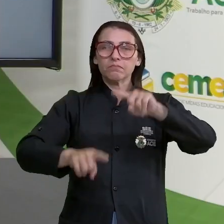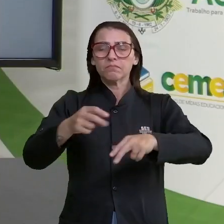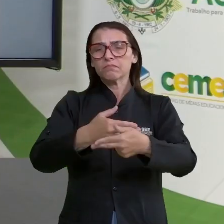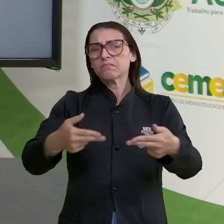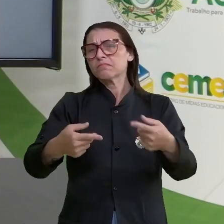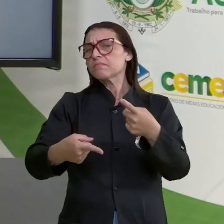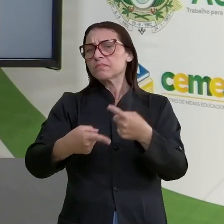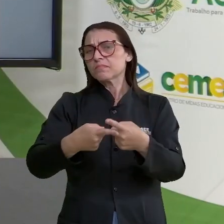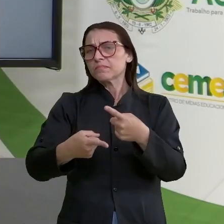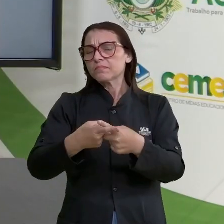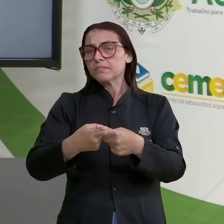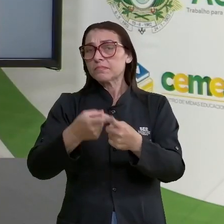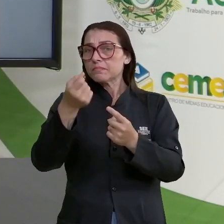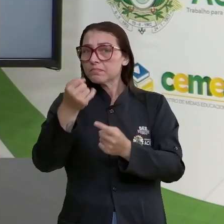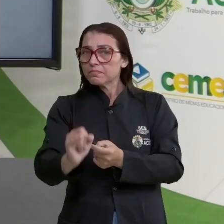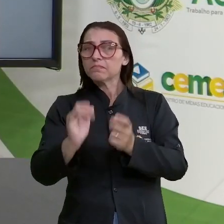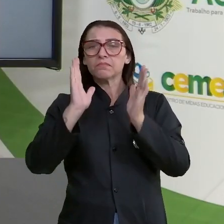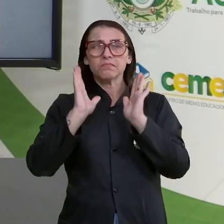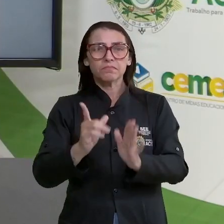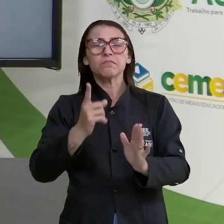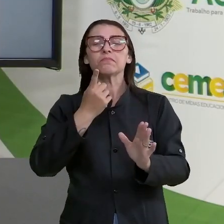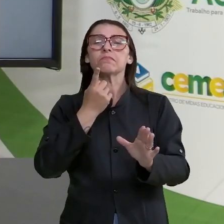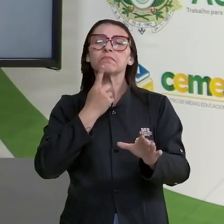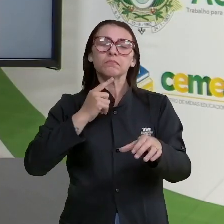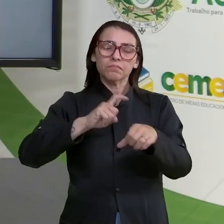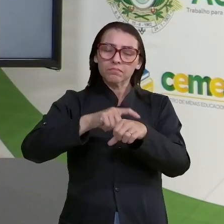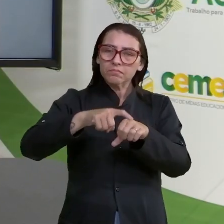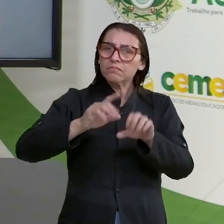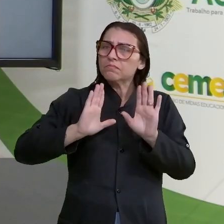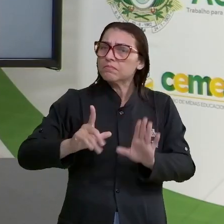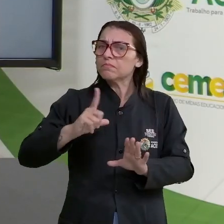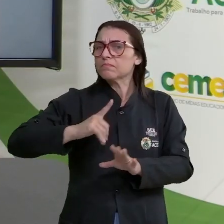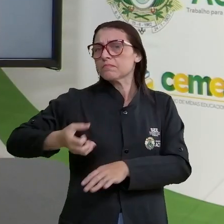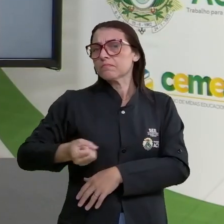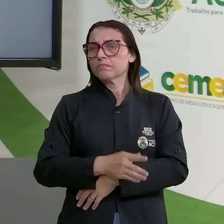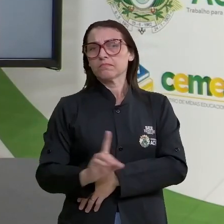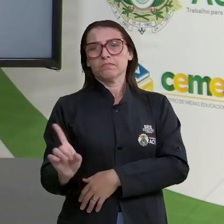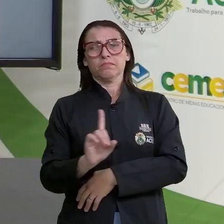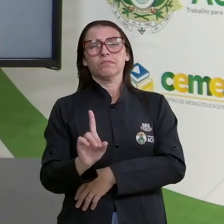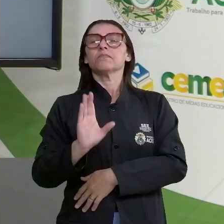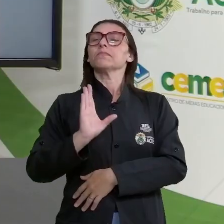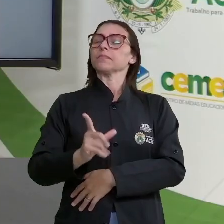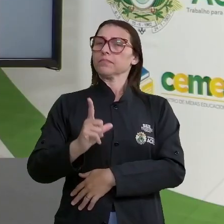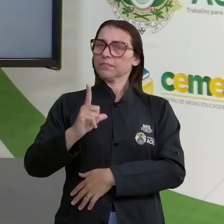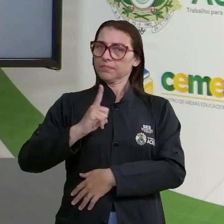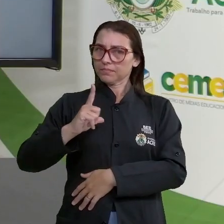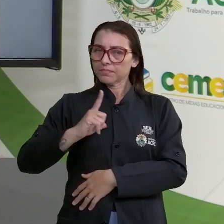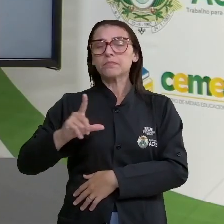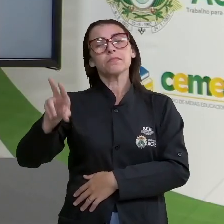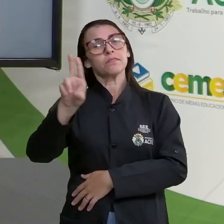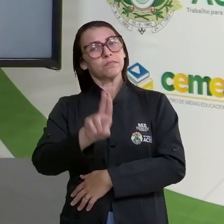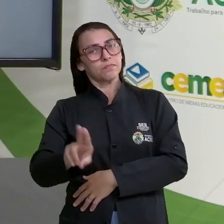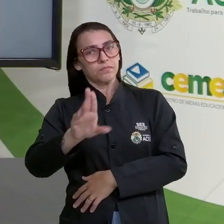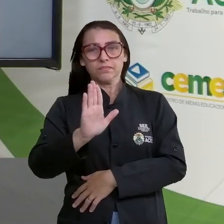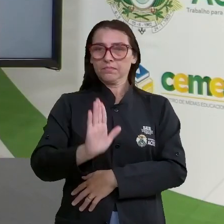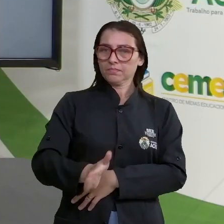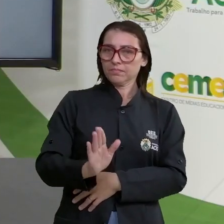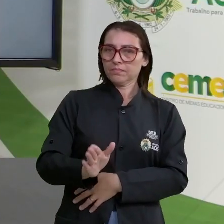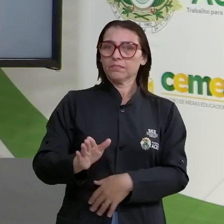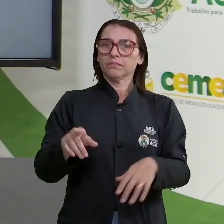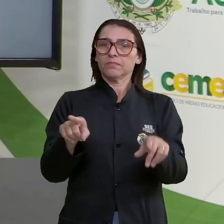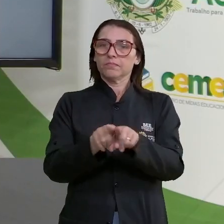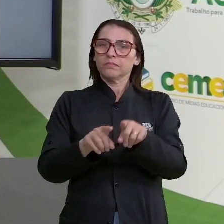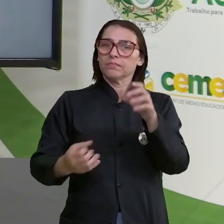Por que será? Se ele já era um produto que existia, ele não é uma novidade no mercado, ele já existia, já era consumido e,